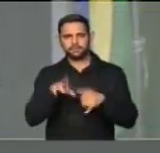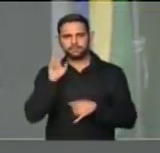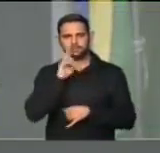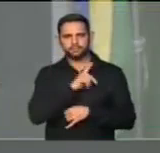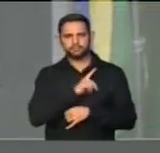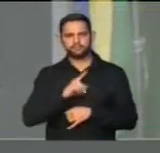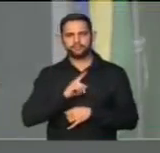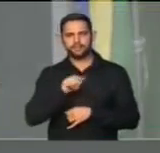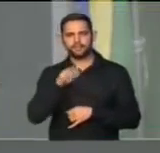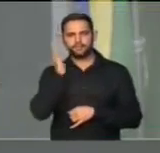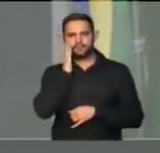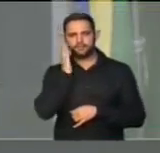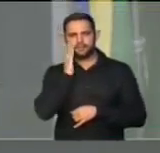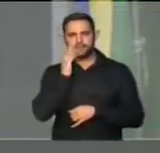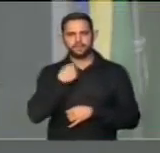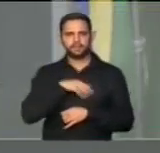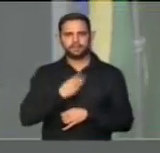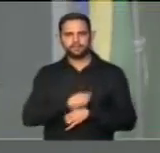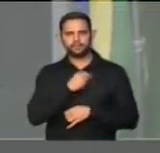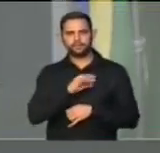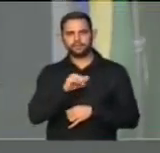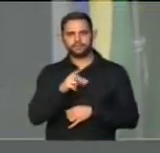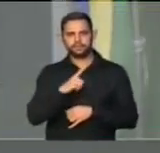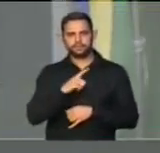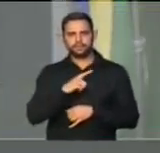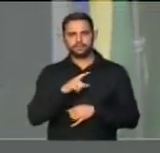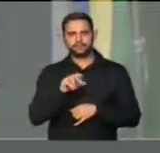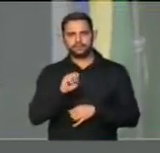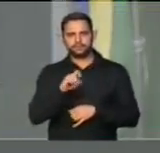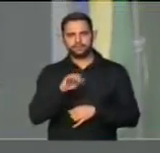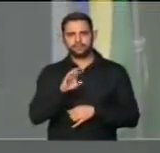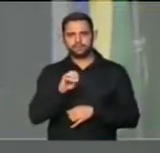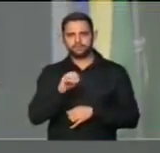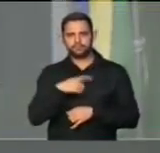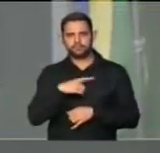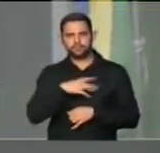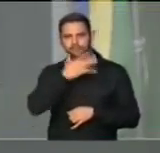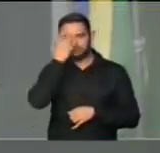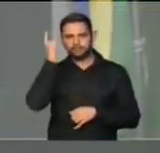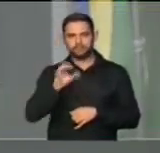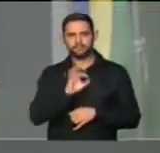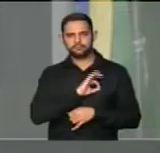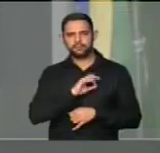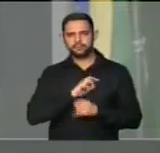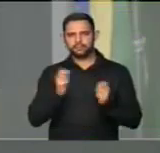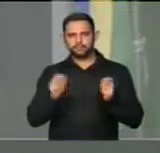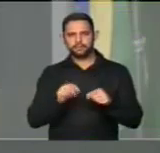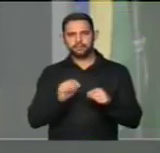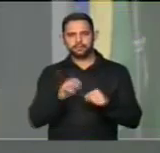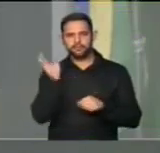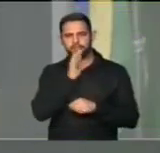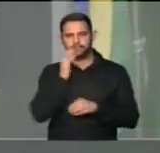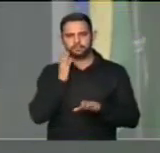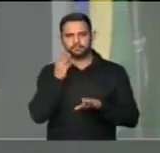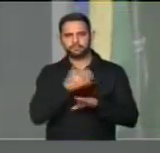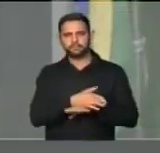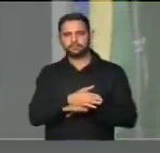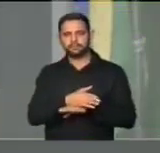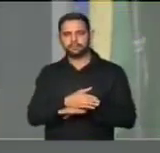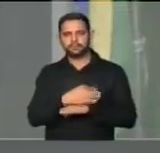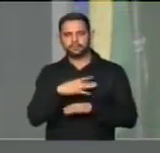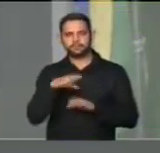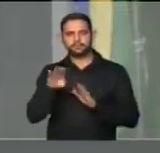que ali saberá então que aquele correntista está sendo sequestrado, para que a autoridade policial possa rapidamente tomar as